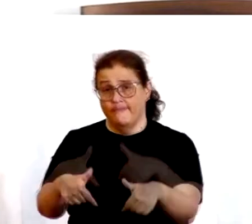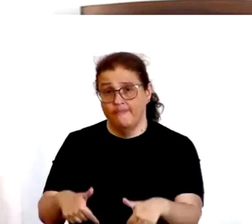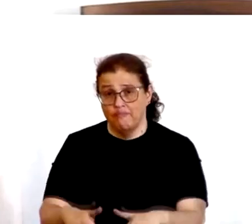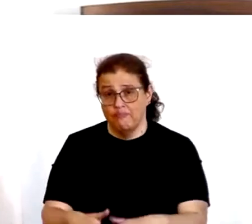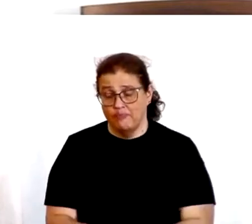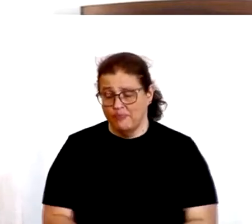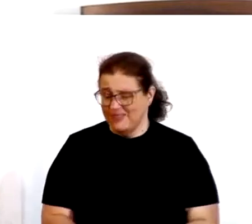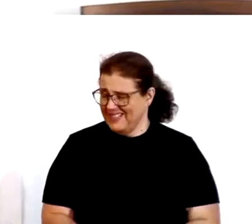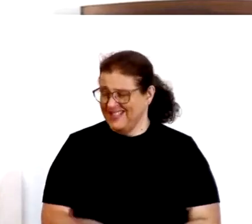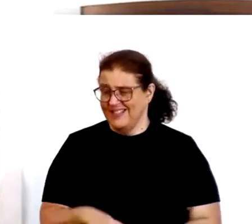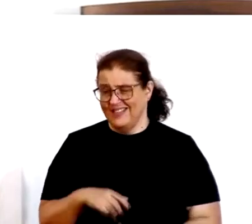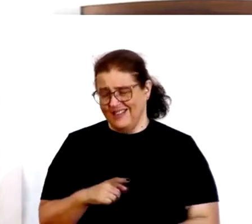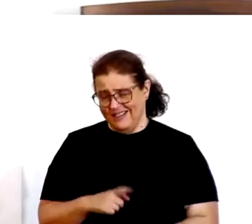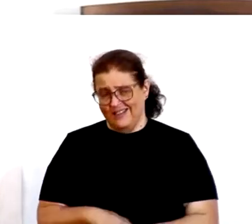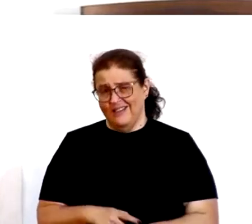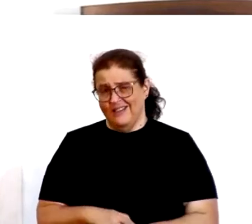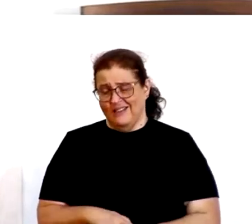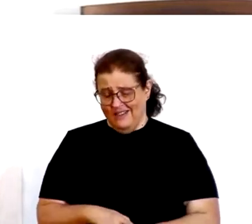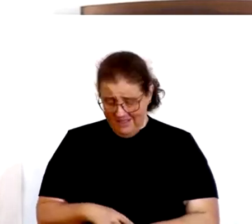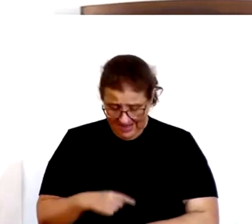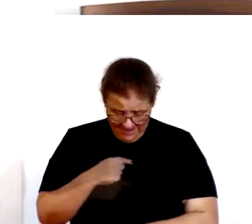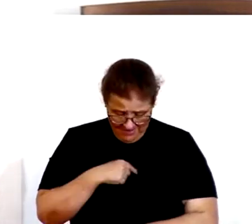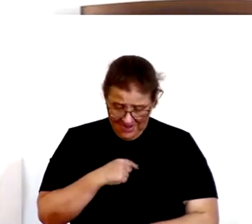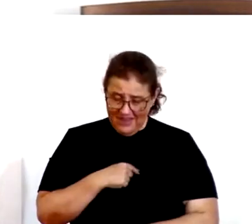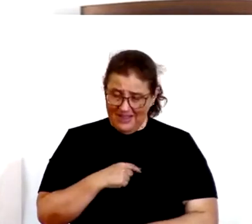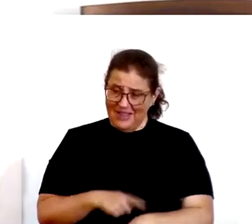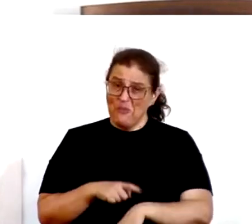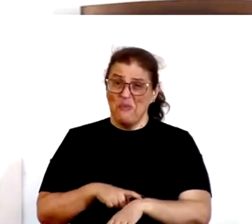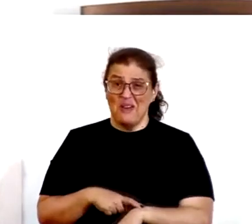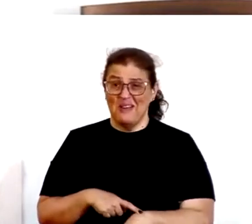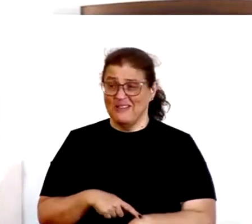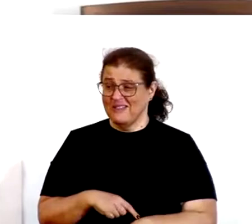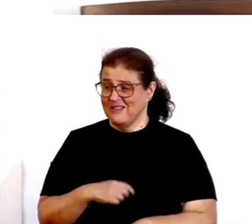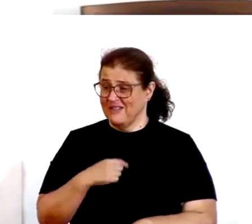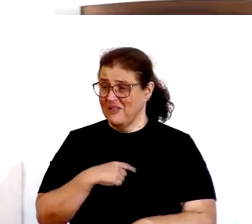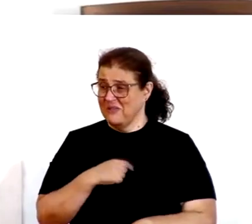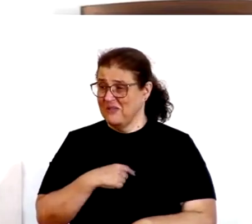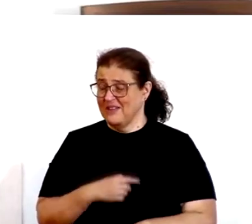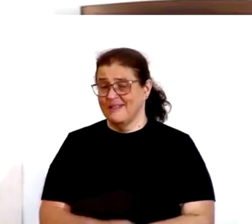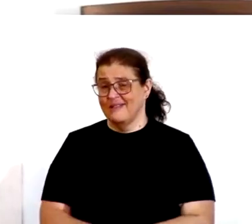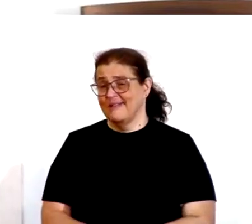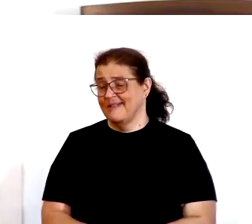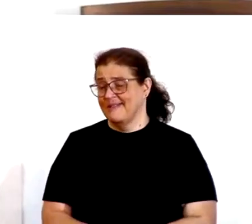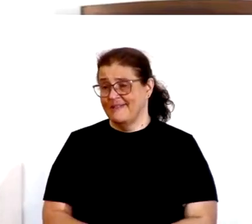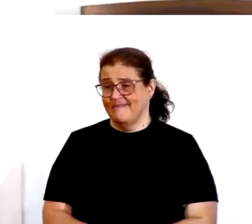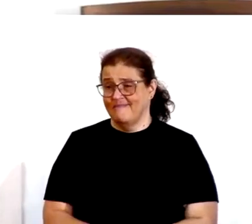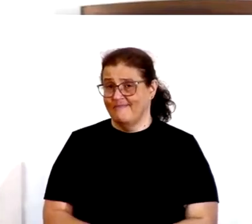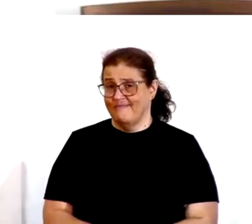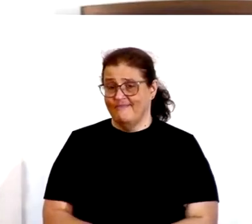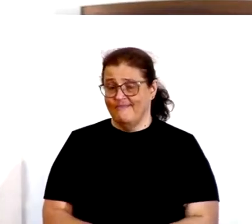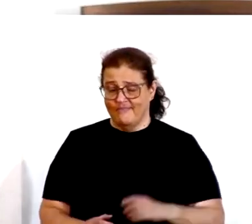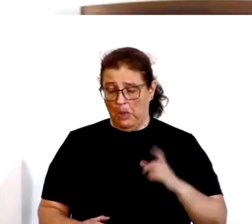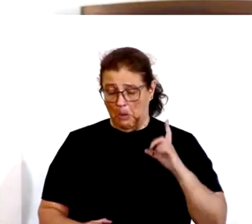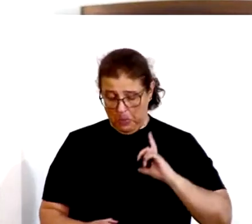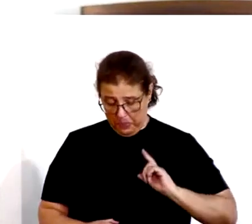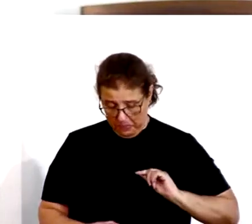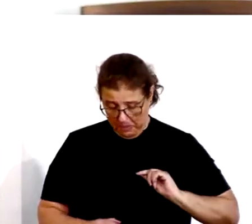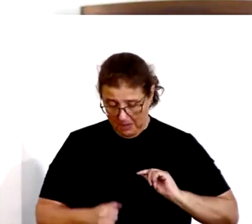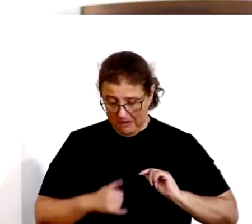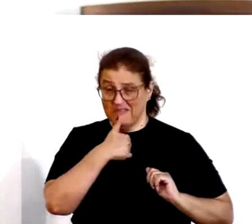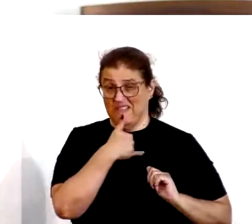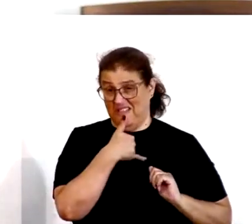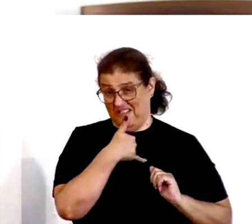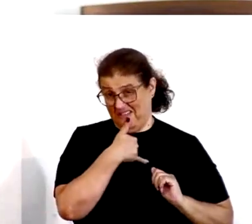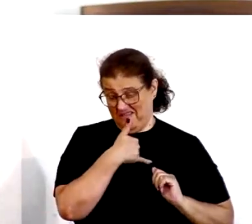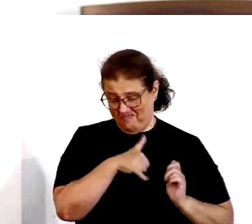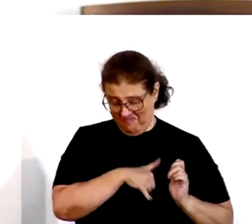momentos em que o seu coração pecaminoso vai querer sobressair o coração que deveria estar cheio da vontade de Deus e da verdade de Deus. E nós vamos